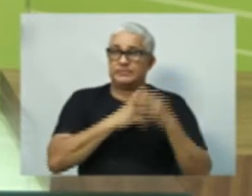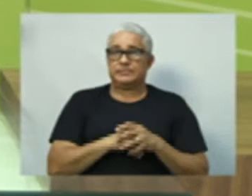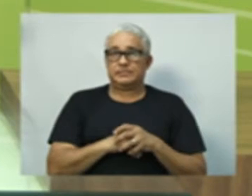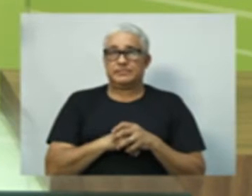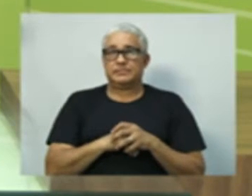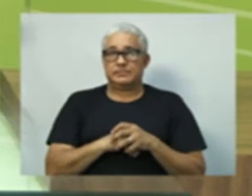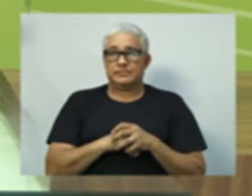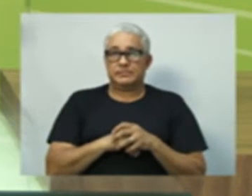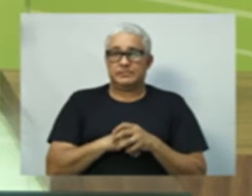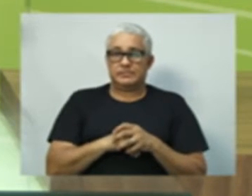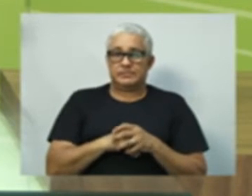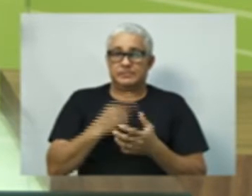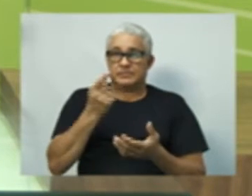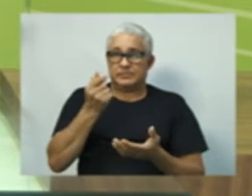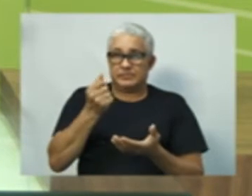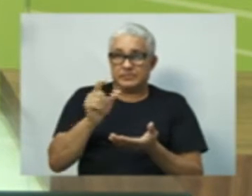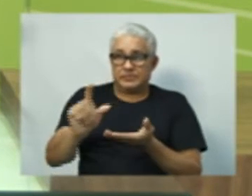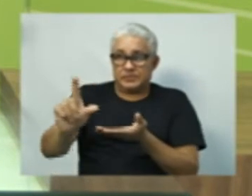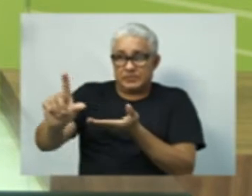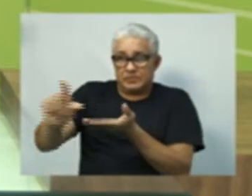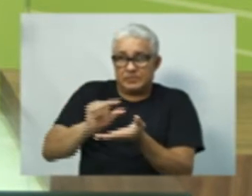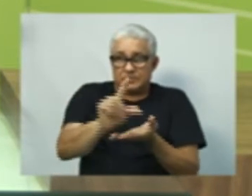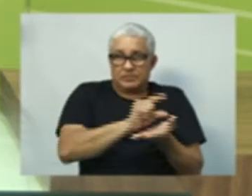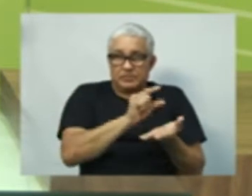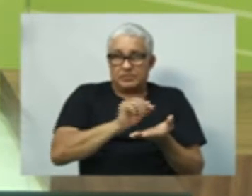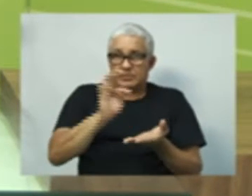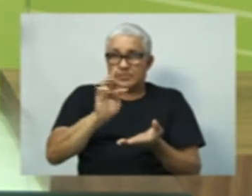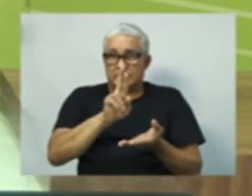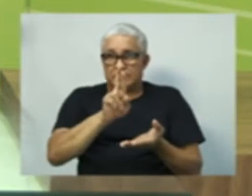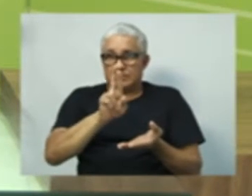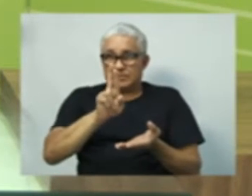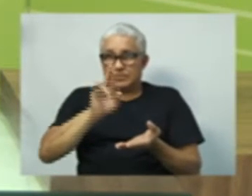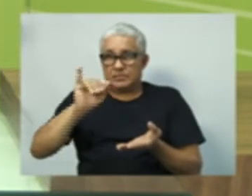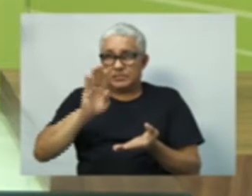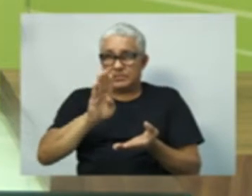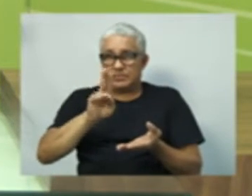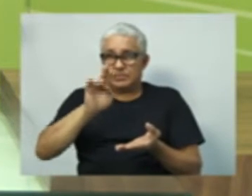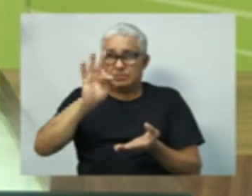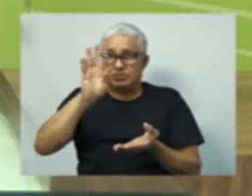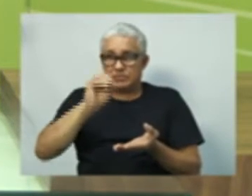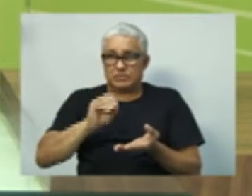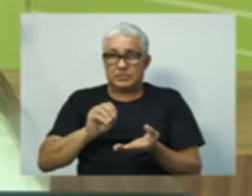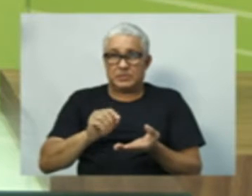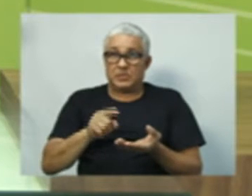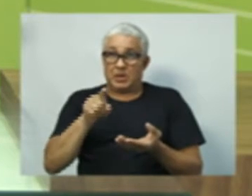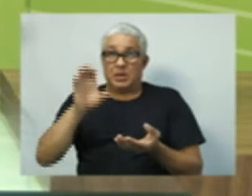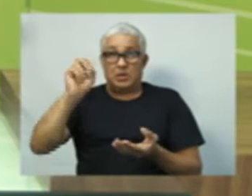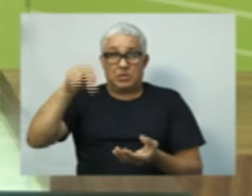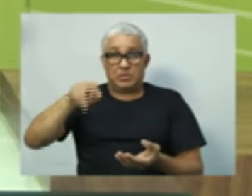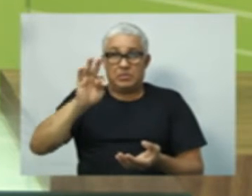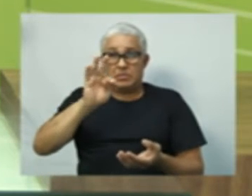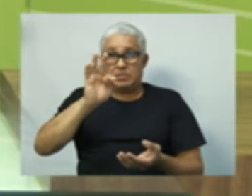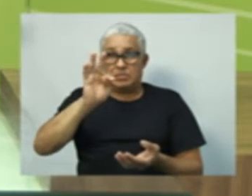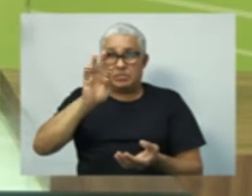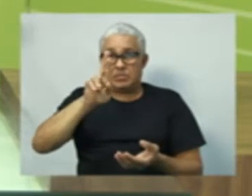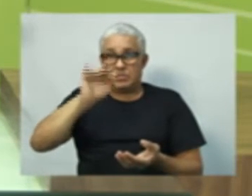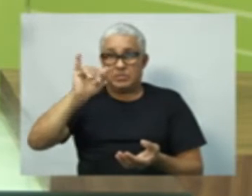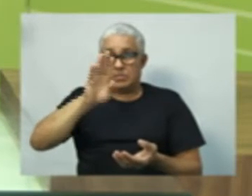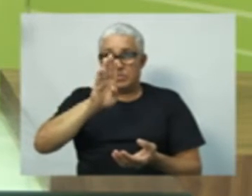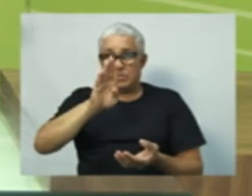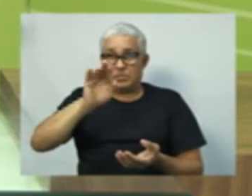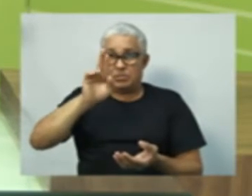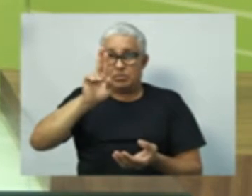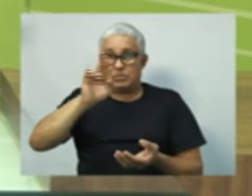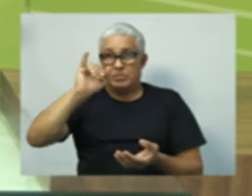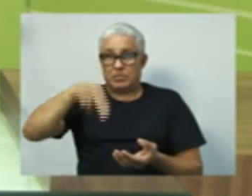pelo recolhimento desse tributo. Então, muitas vezes, não é o contribuinte que vai pagar o imposto. Muitas vezes, é uma